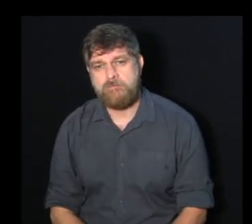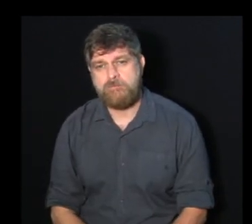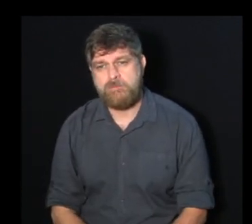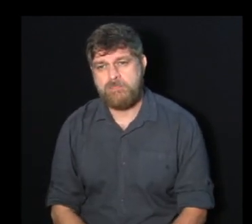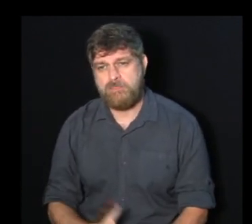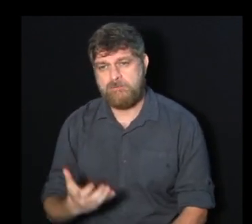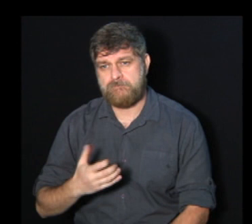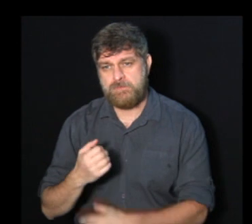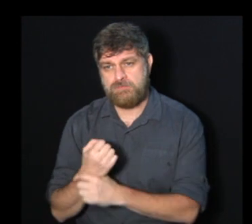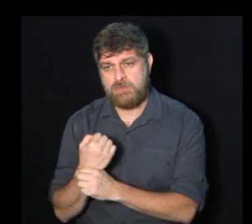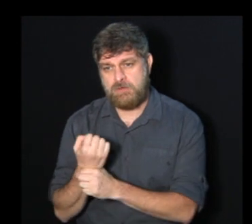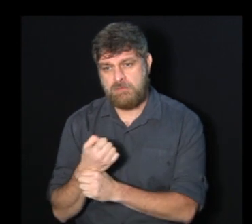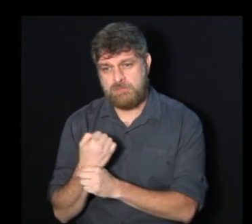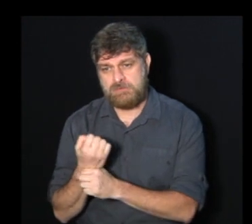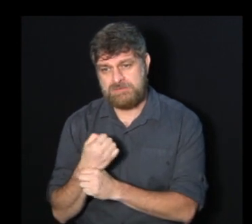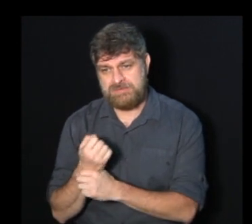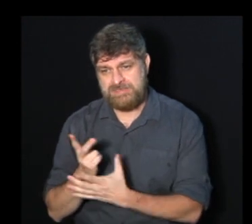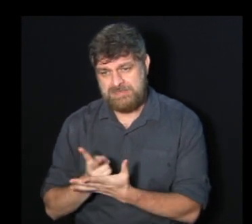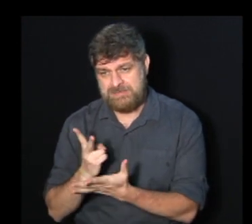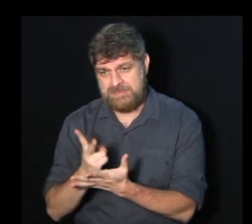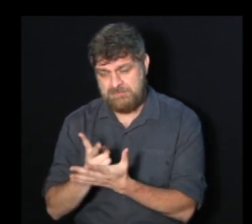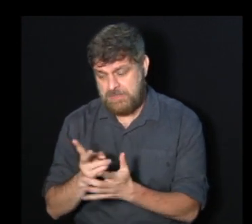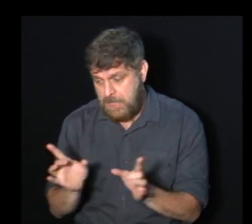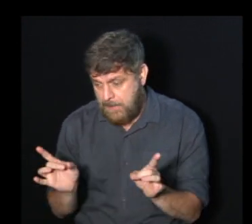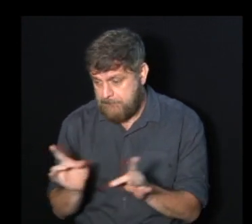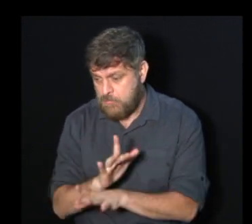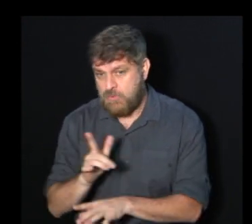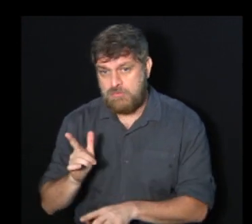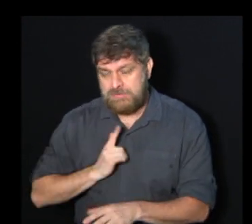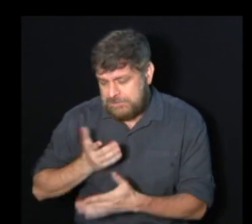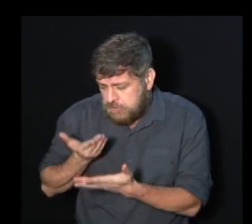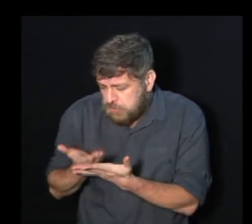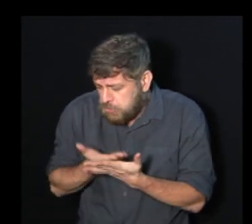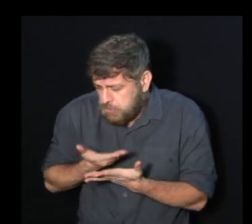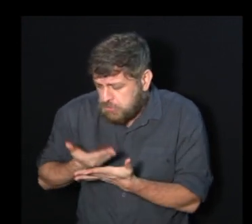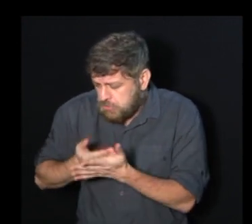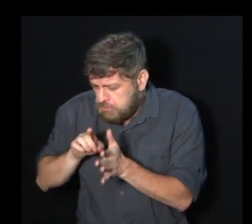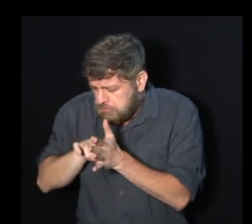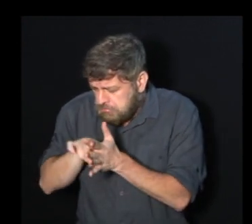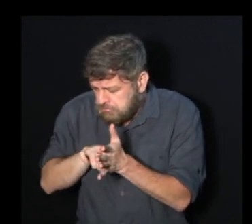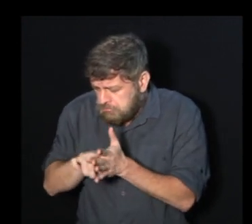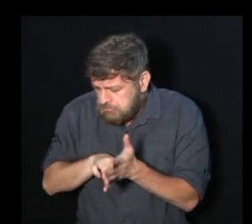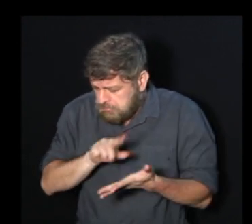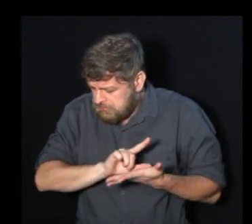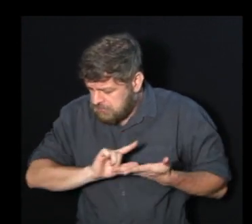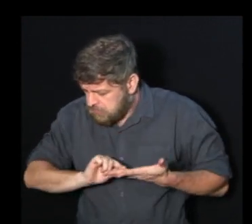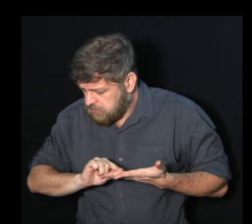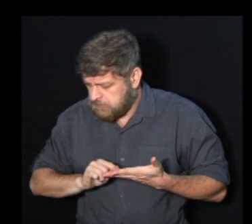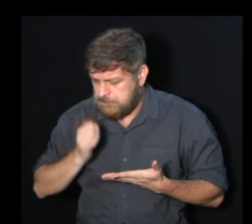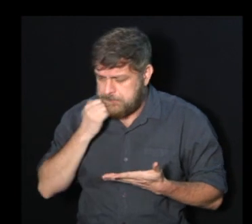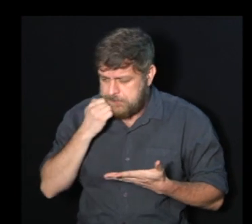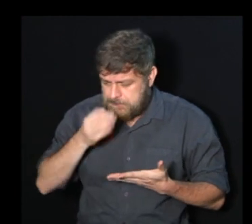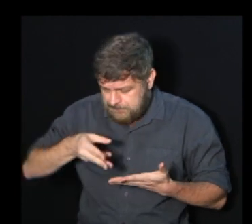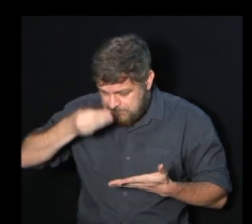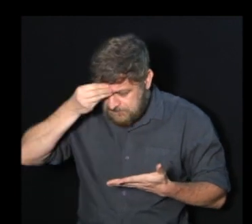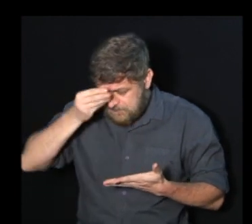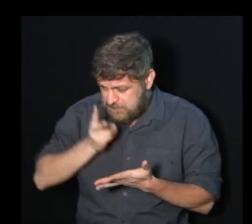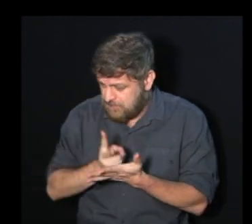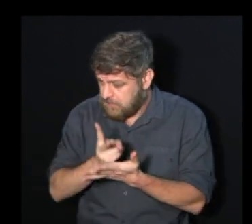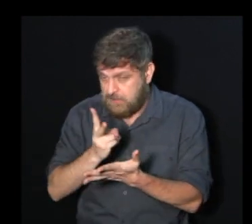falar que o fisioterapeuta ele tem que estar sempre preparado com estudos, artigos científicos, sempre